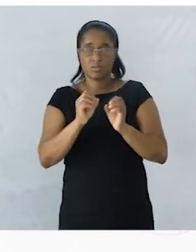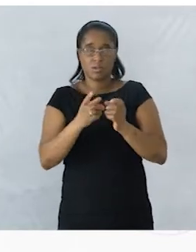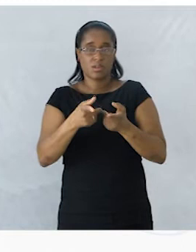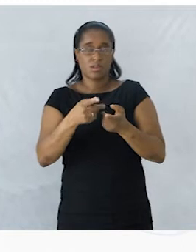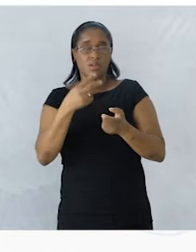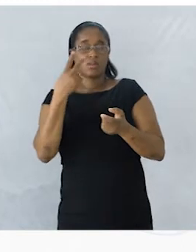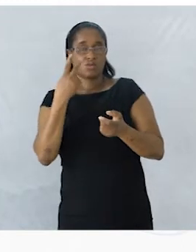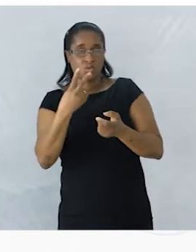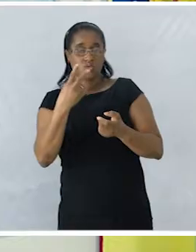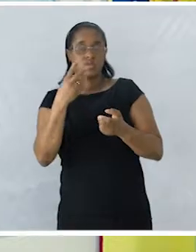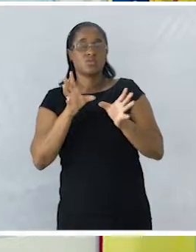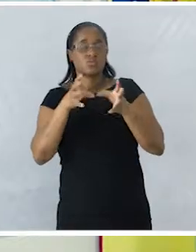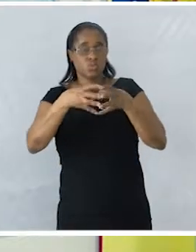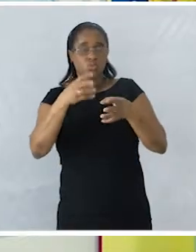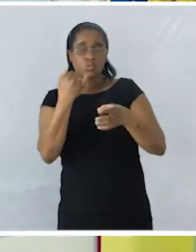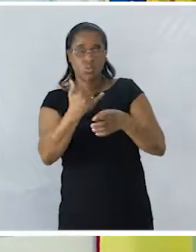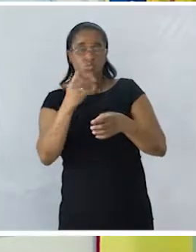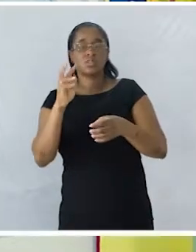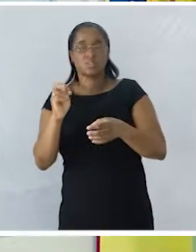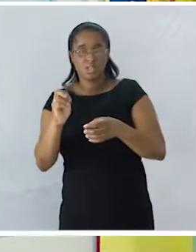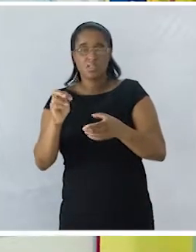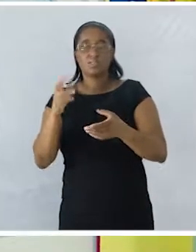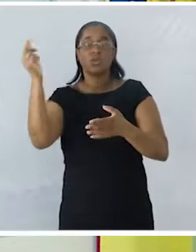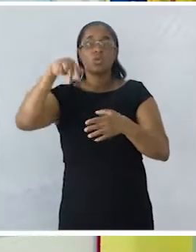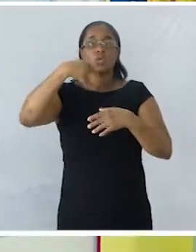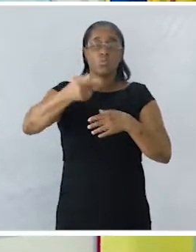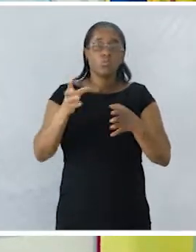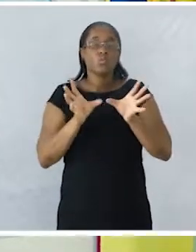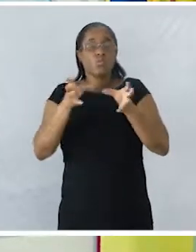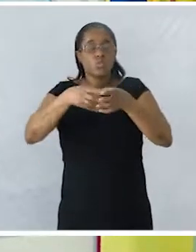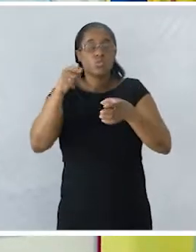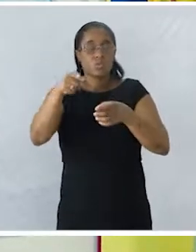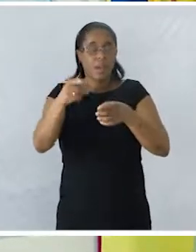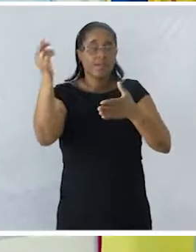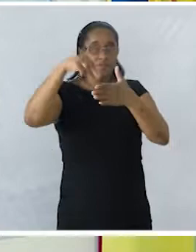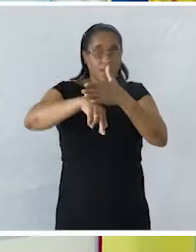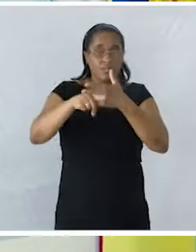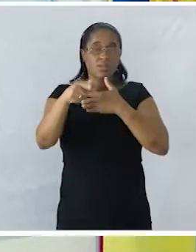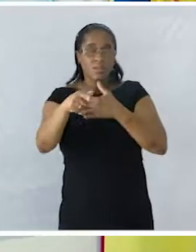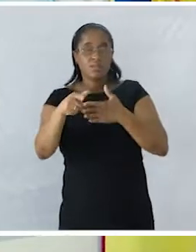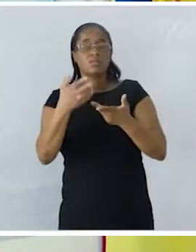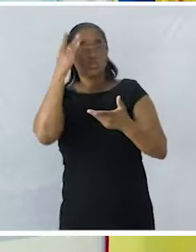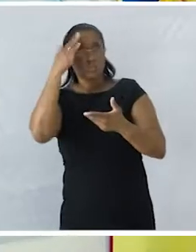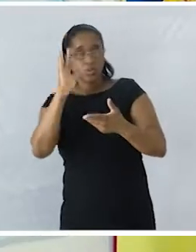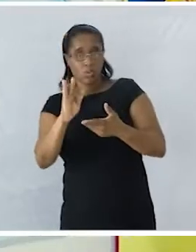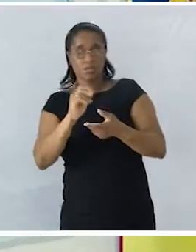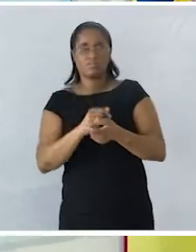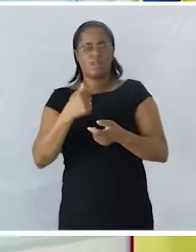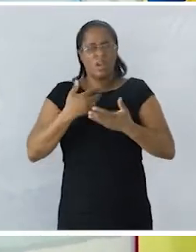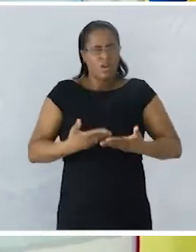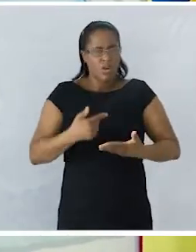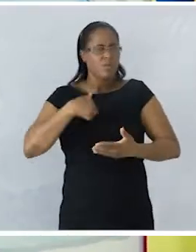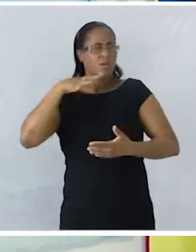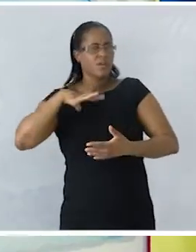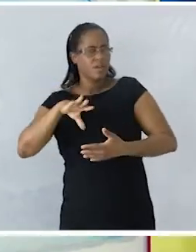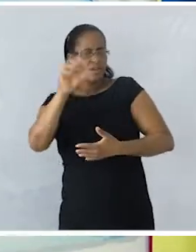2, 3 e um outro conjunto lá dentro que tem o elemento 4. Agora, queria que vocês pensassem um pouco lá em